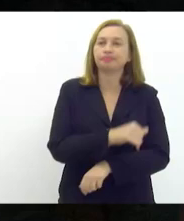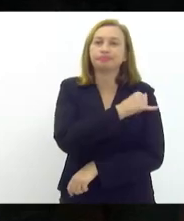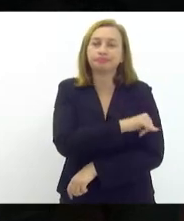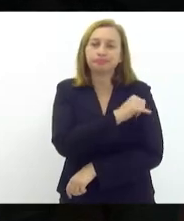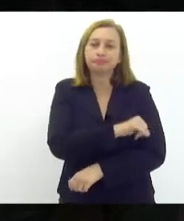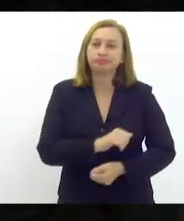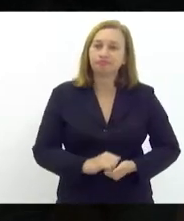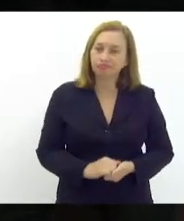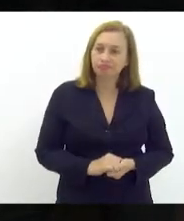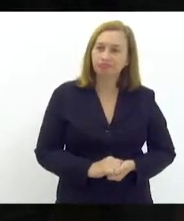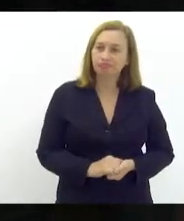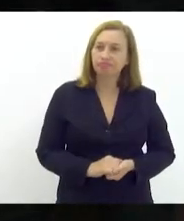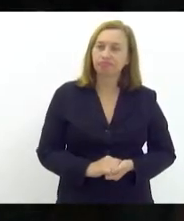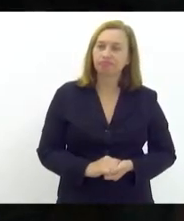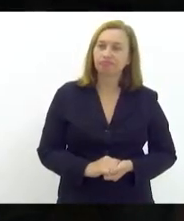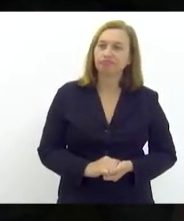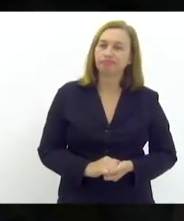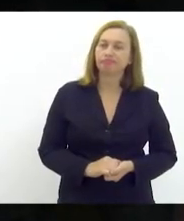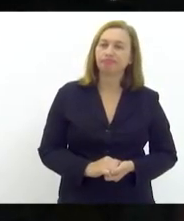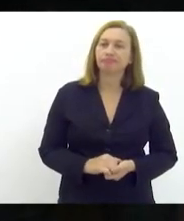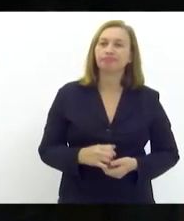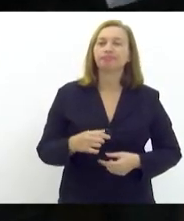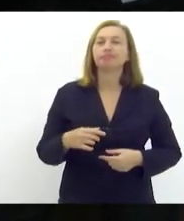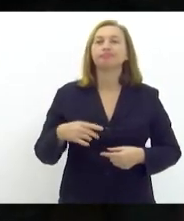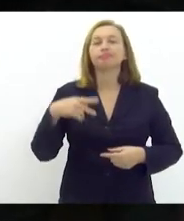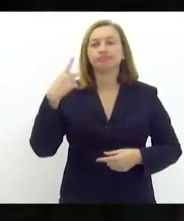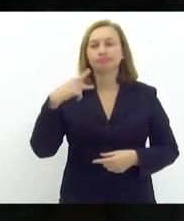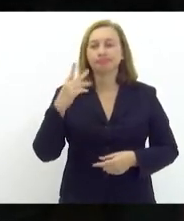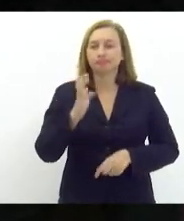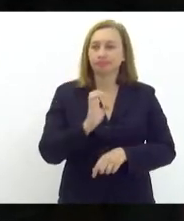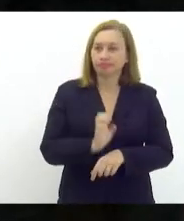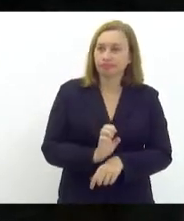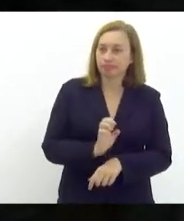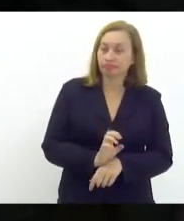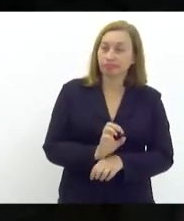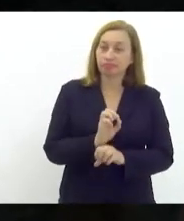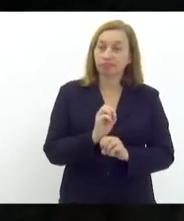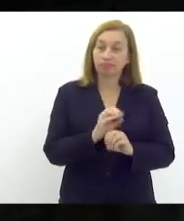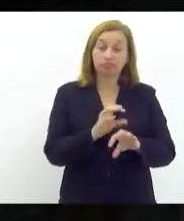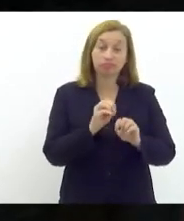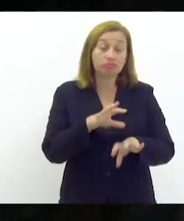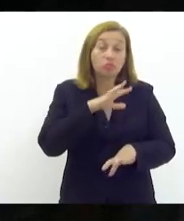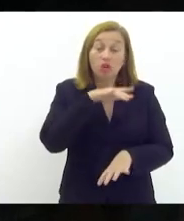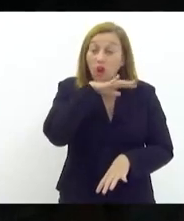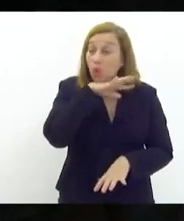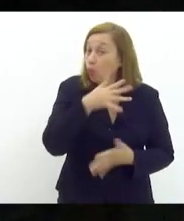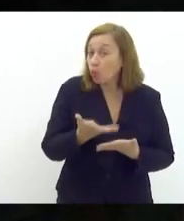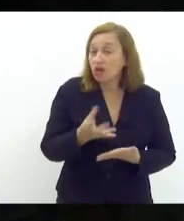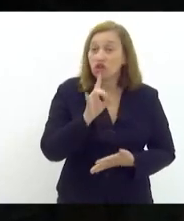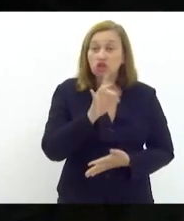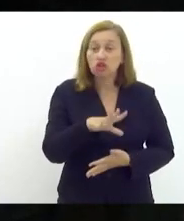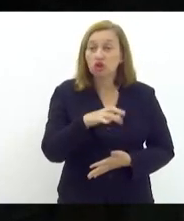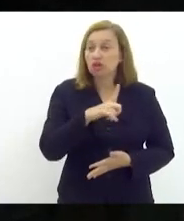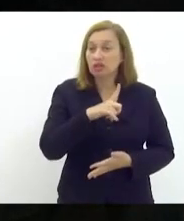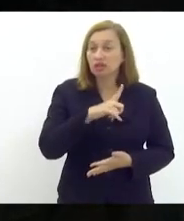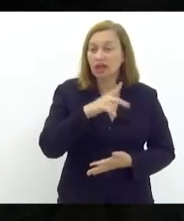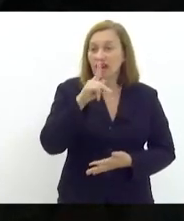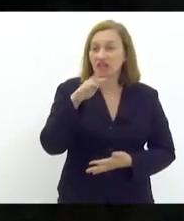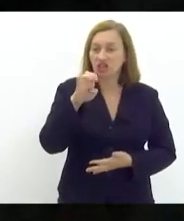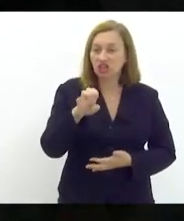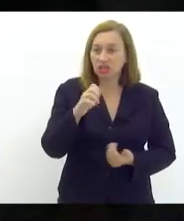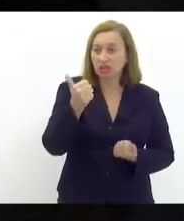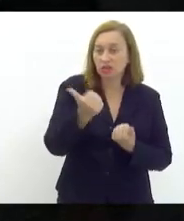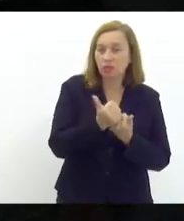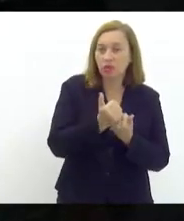Janeiro a política Estadual de Educação é um fiasco ela só tem o agente de apoio à educação